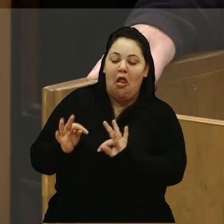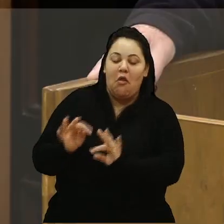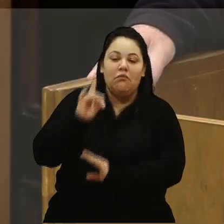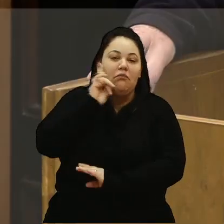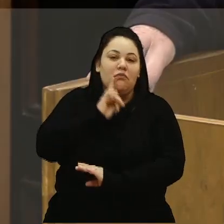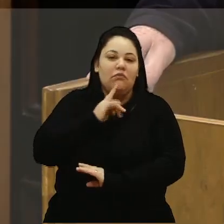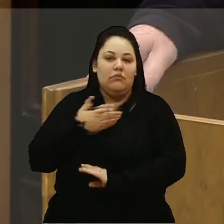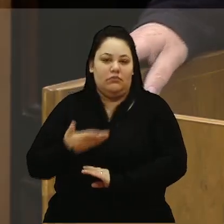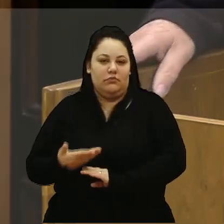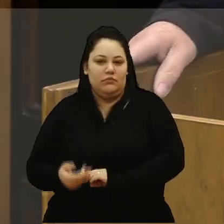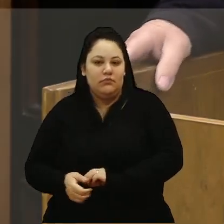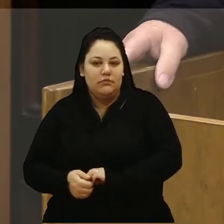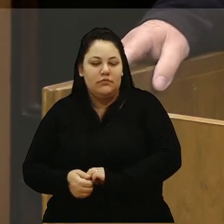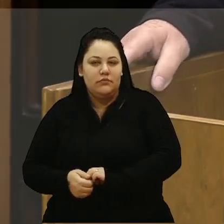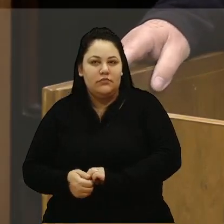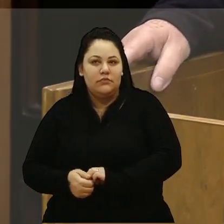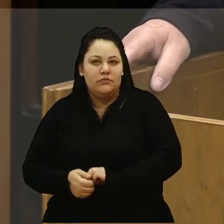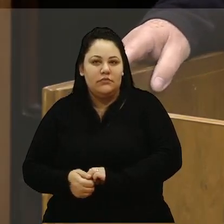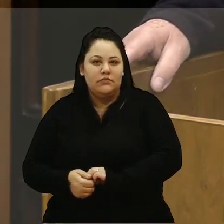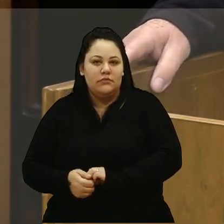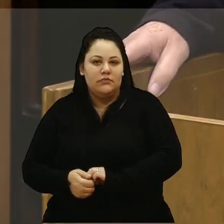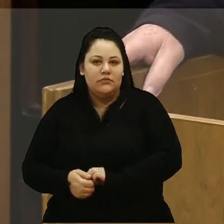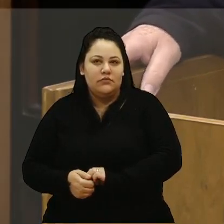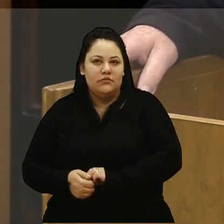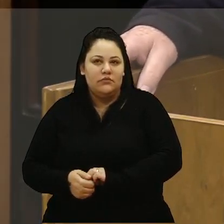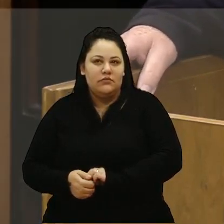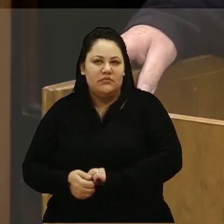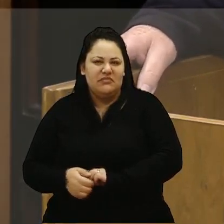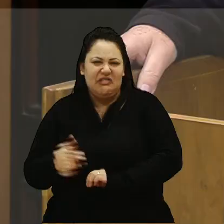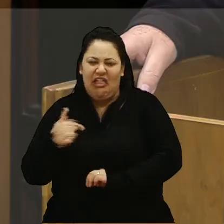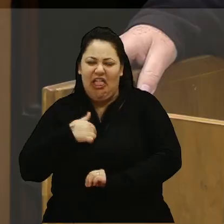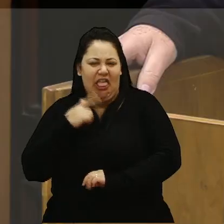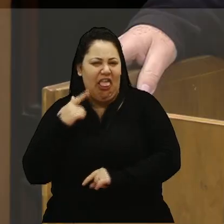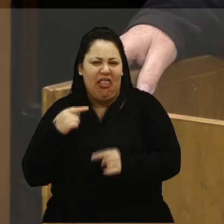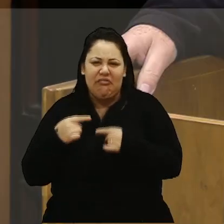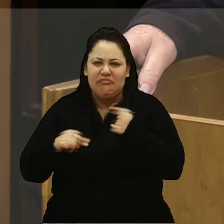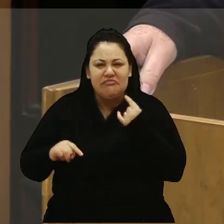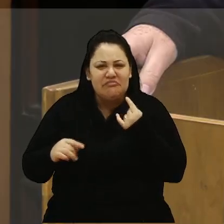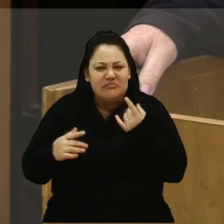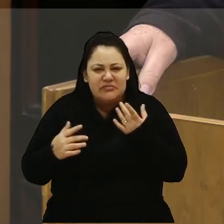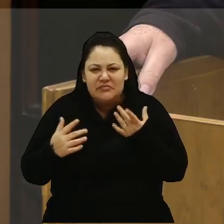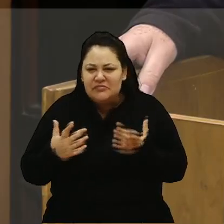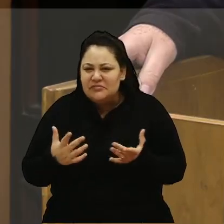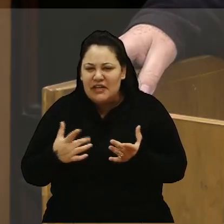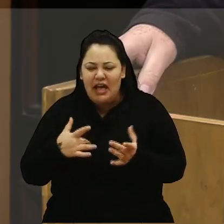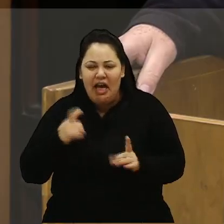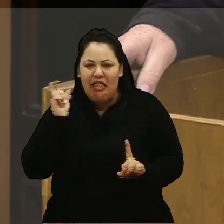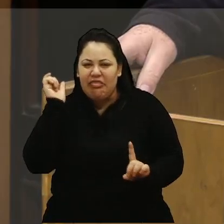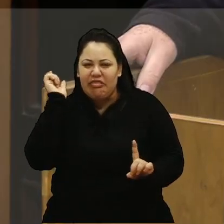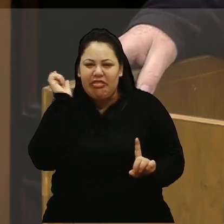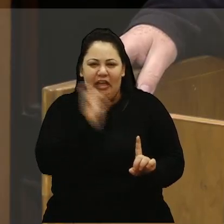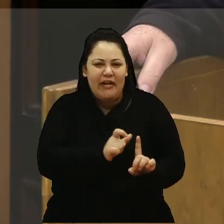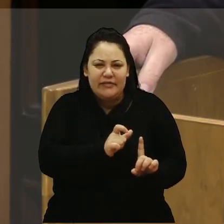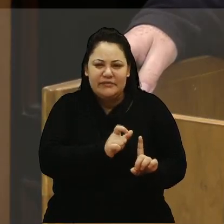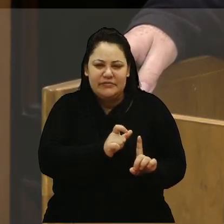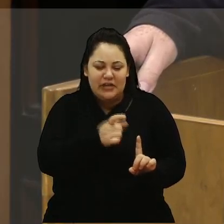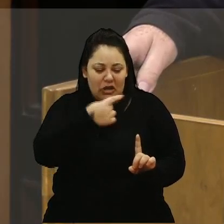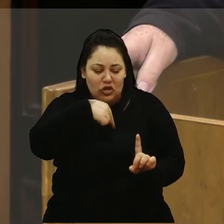americanos. É uma desfaçatez, né? Atacando